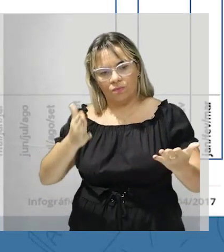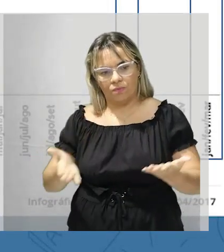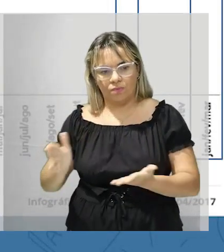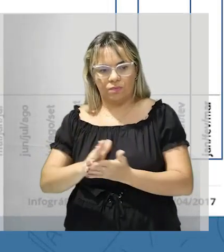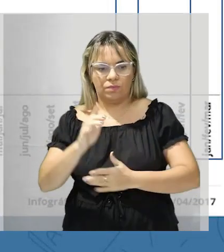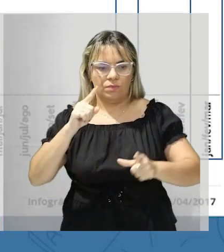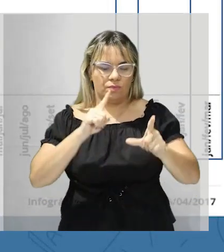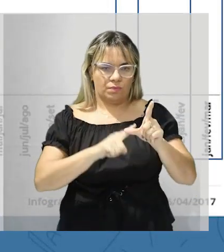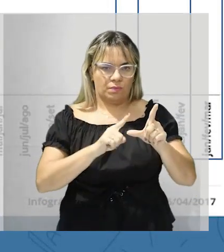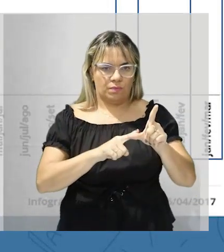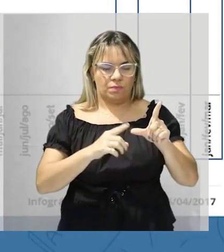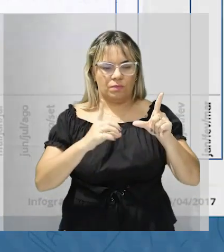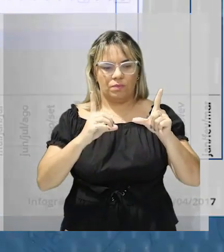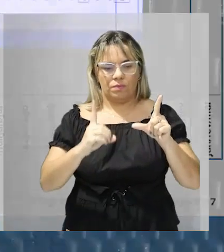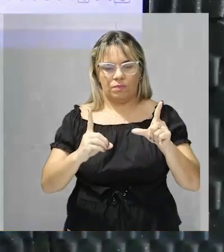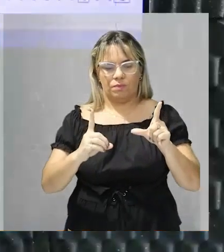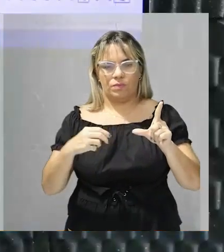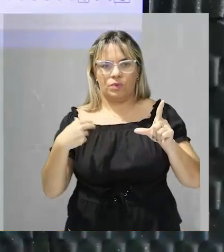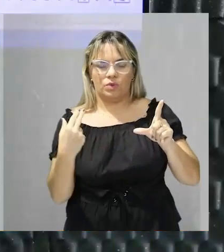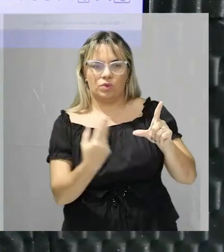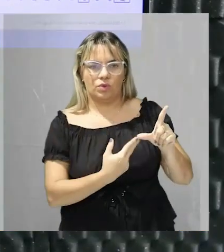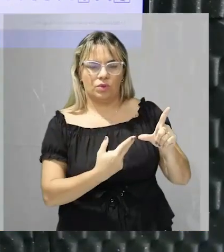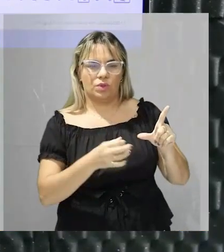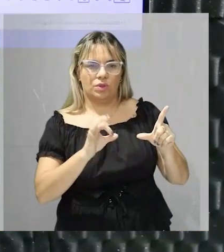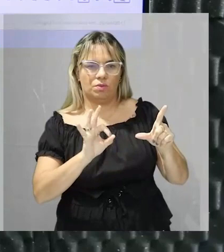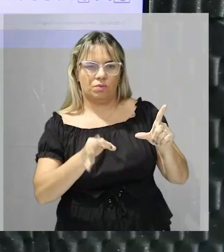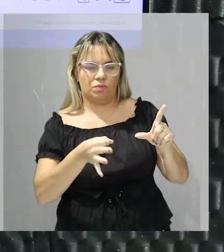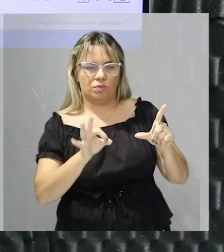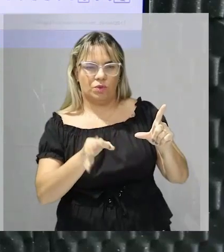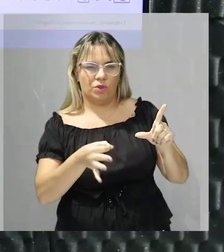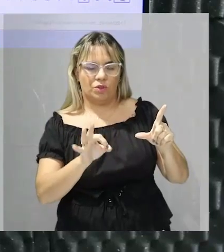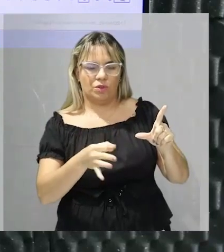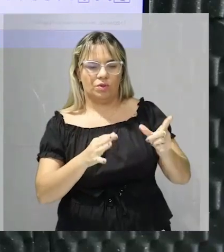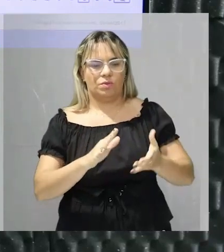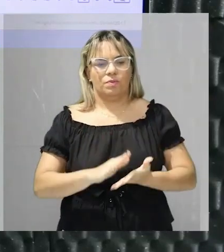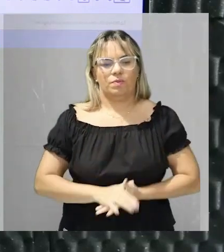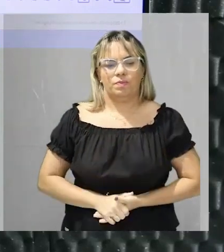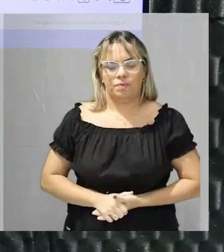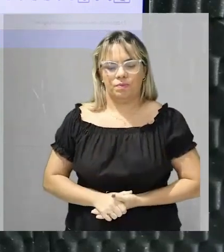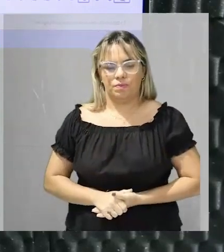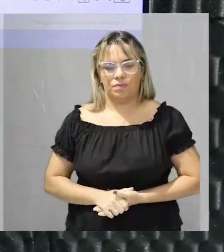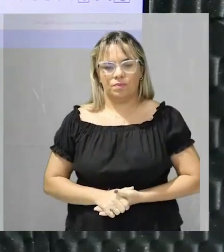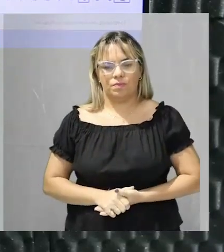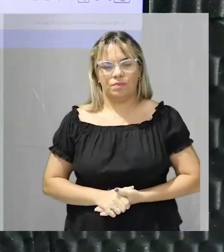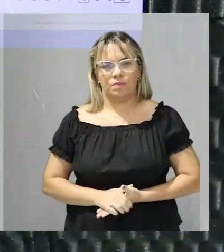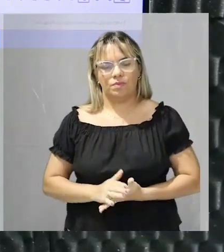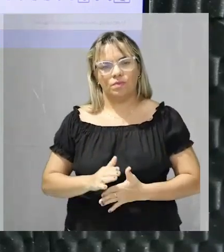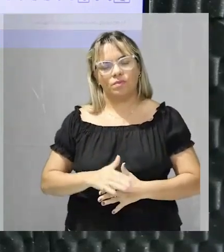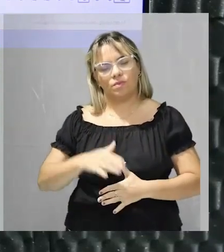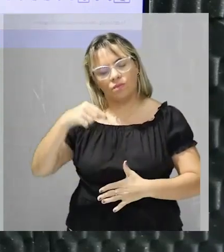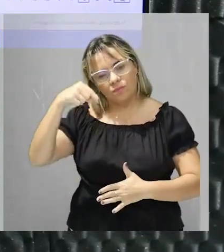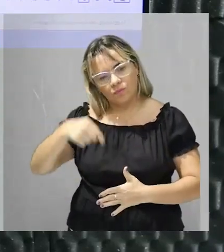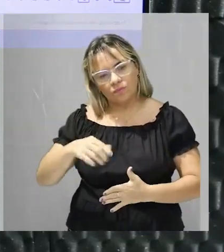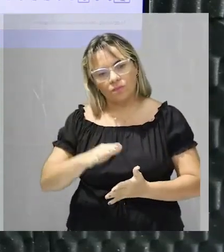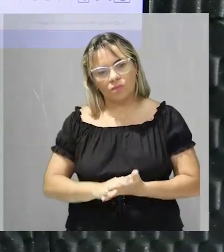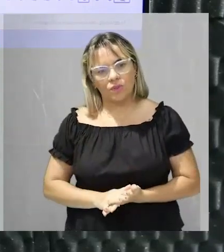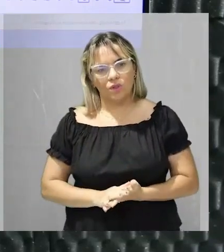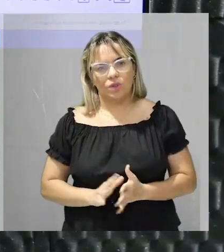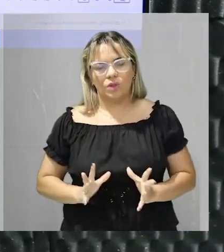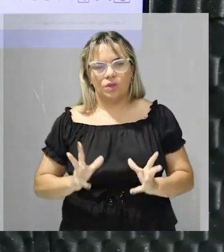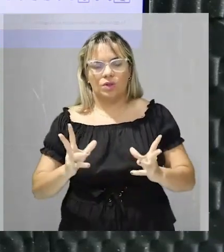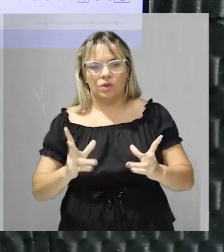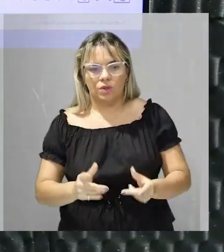na letra D nosso gabarito da questão Ok então mais uma vez todas as vezes que a questão